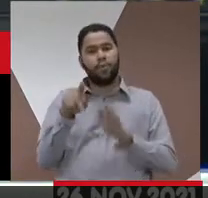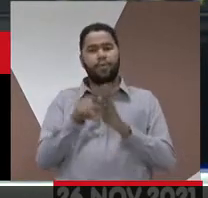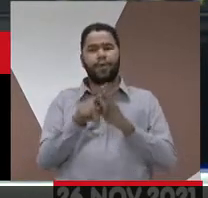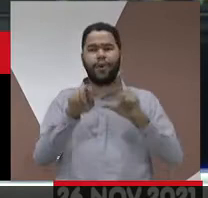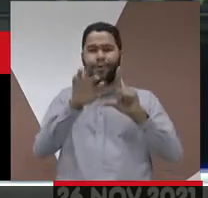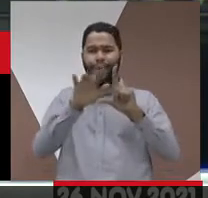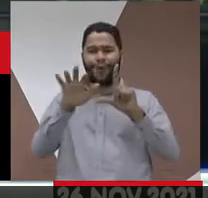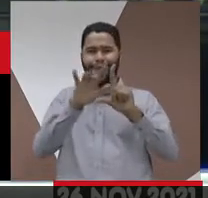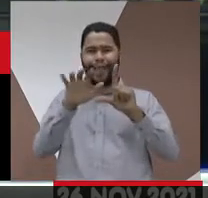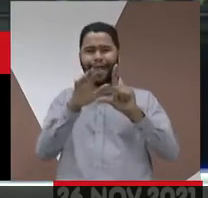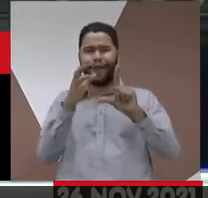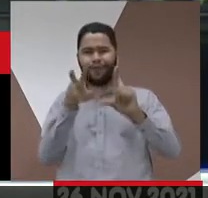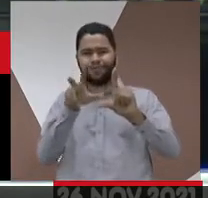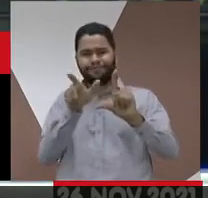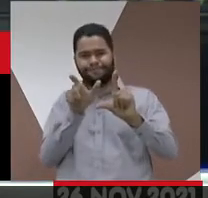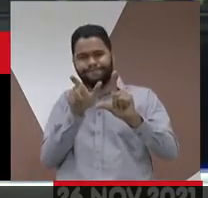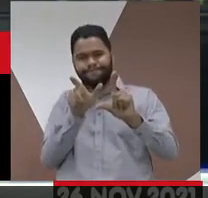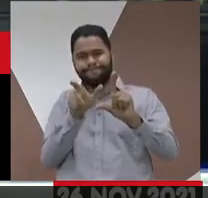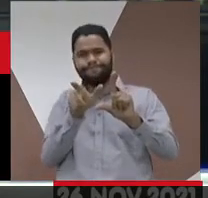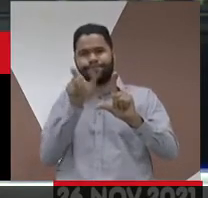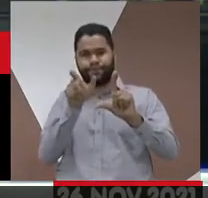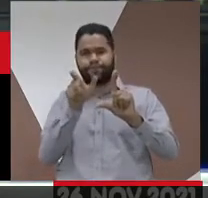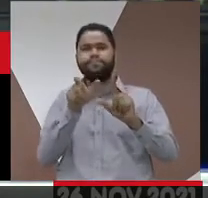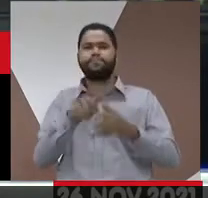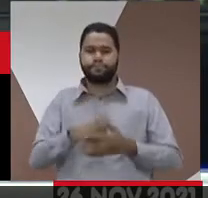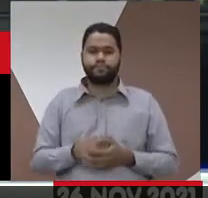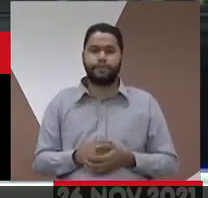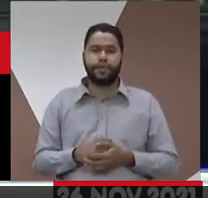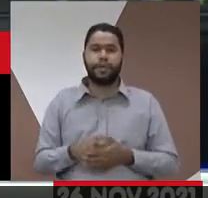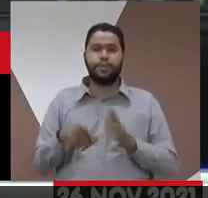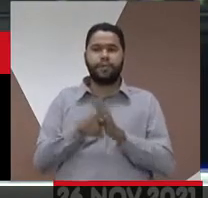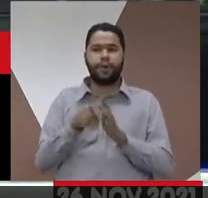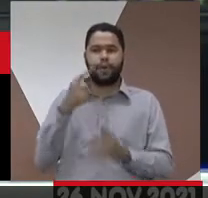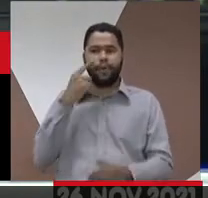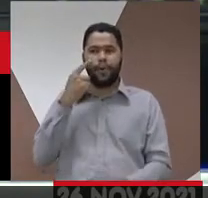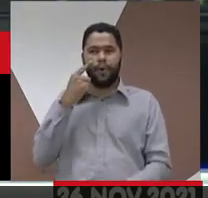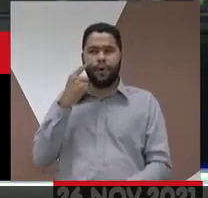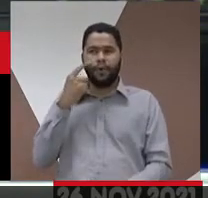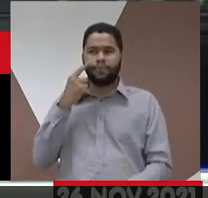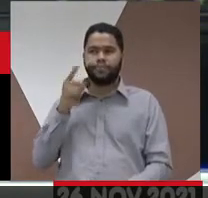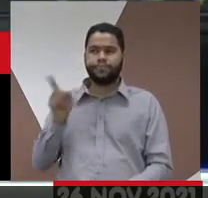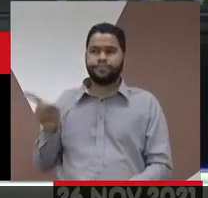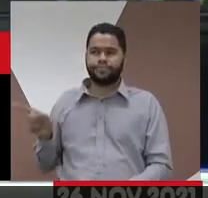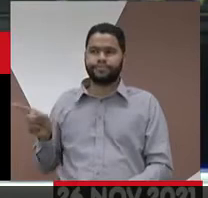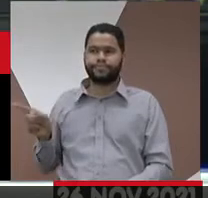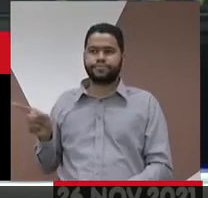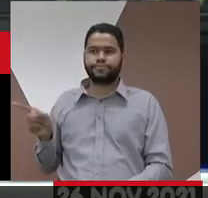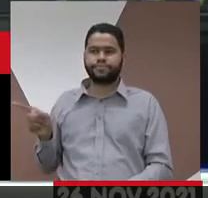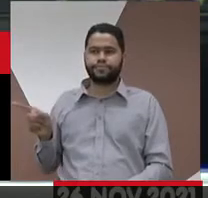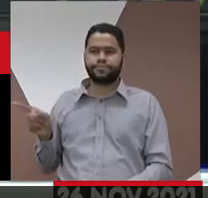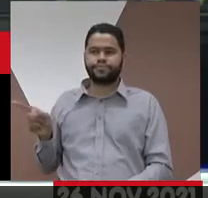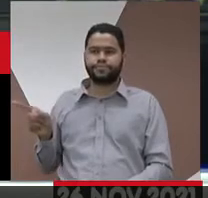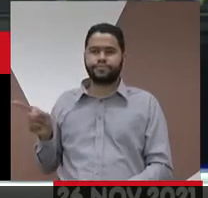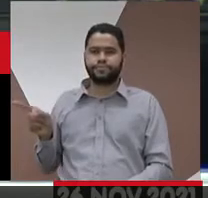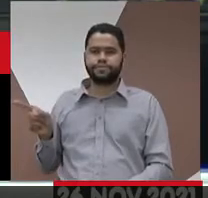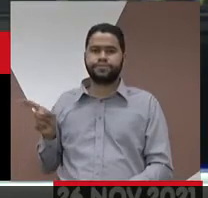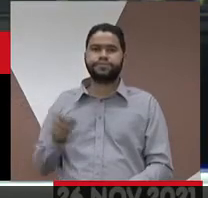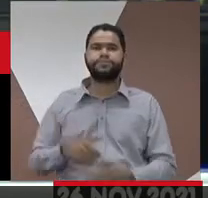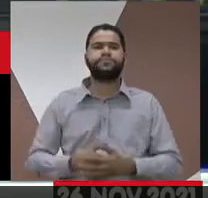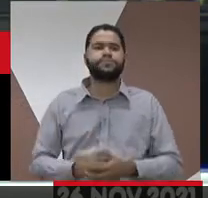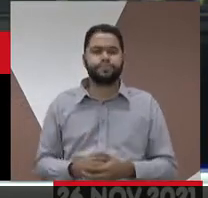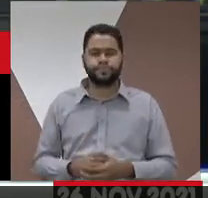Code disponível no canto inferior da tela aqui da TV